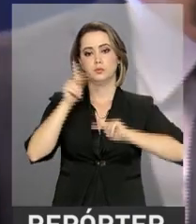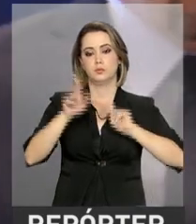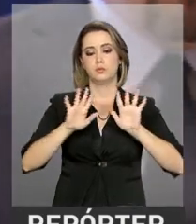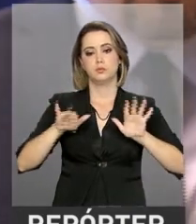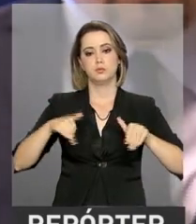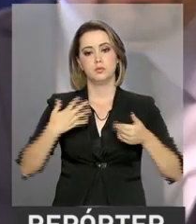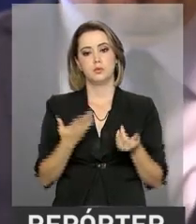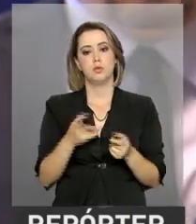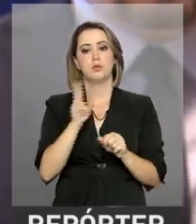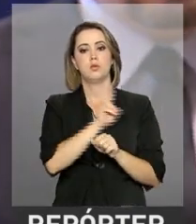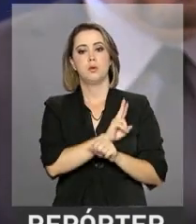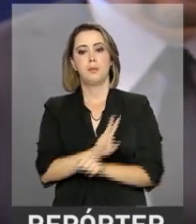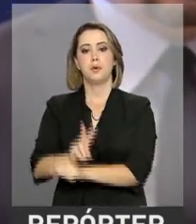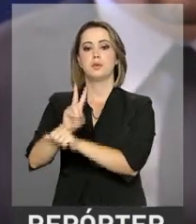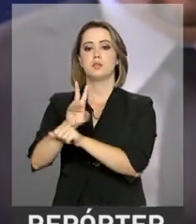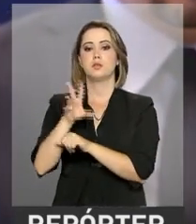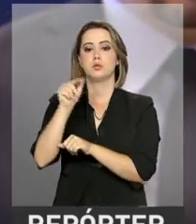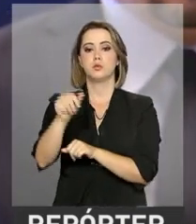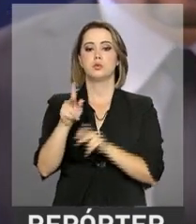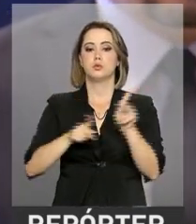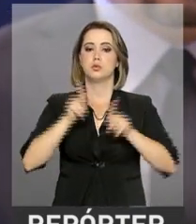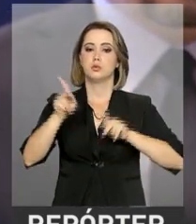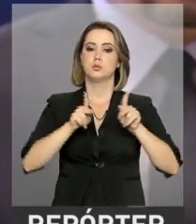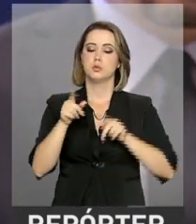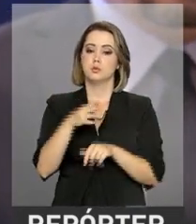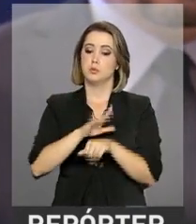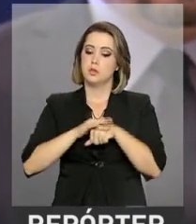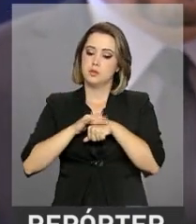da população e a imunização da população para essas doenças que estão no nosso calendário.